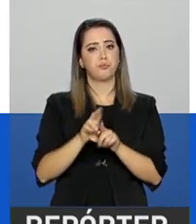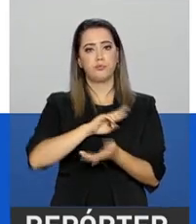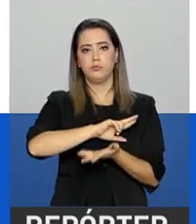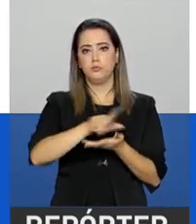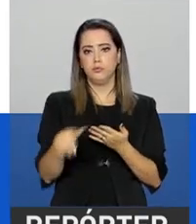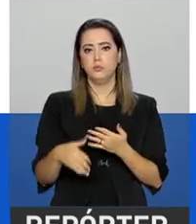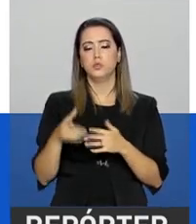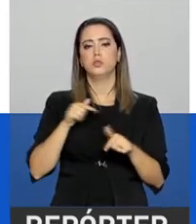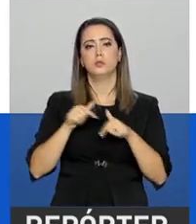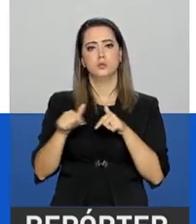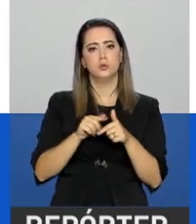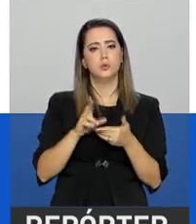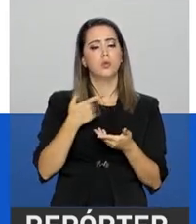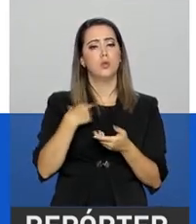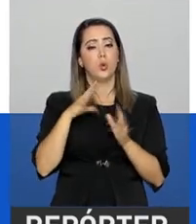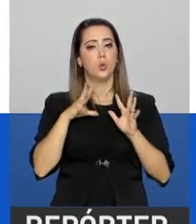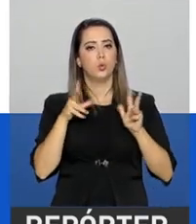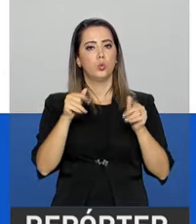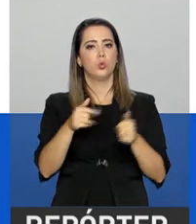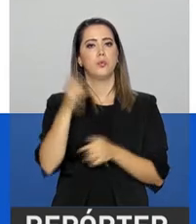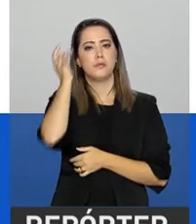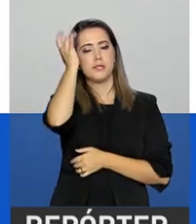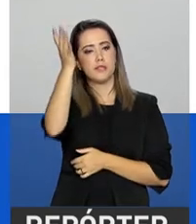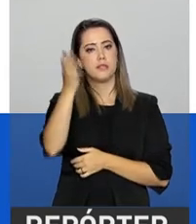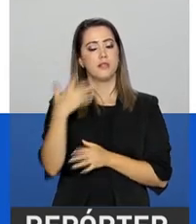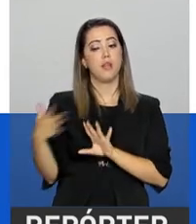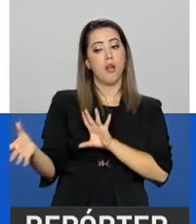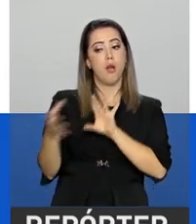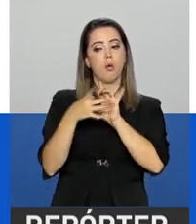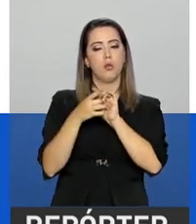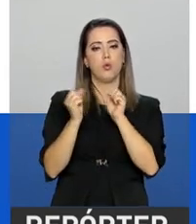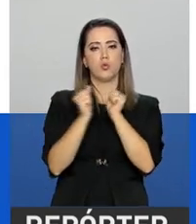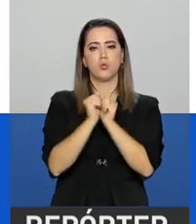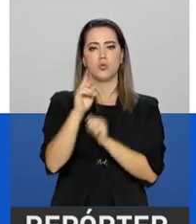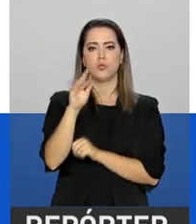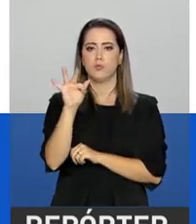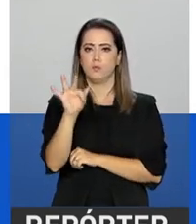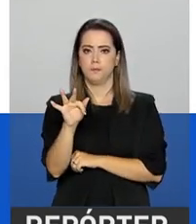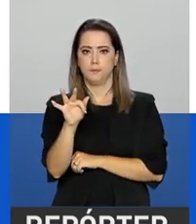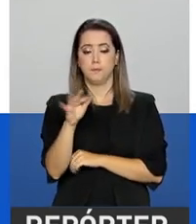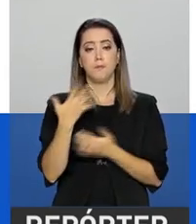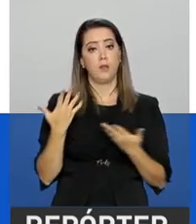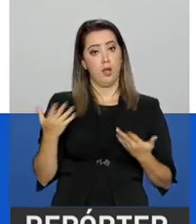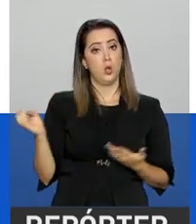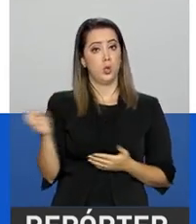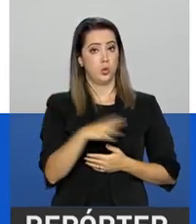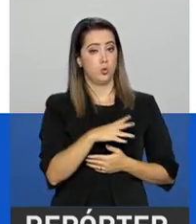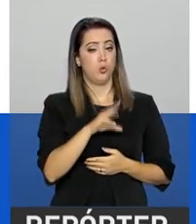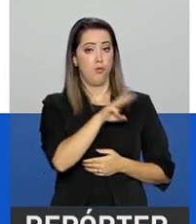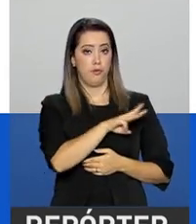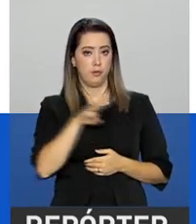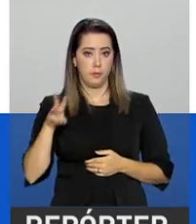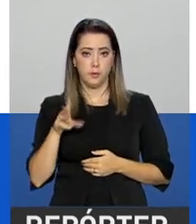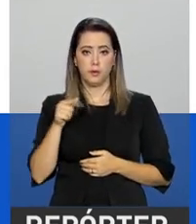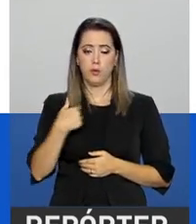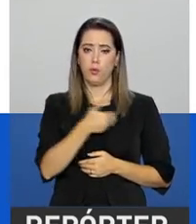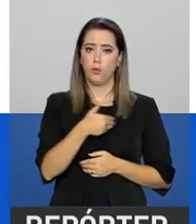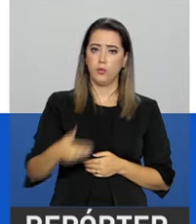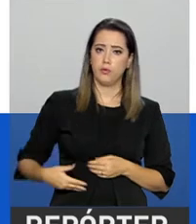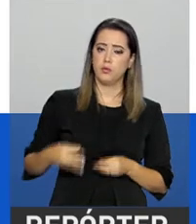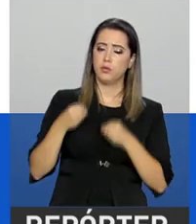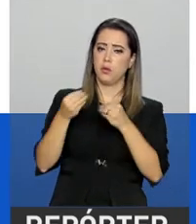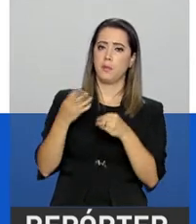outras funcionalidades tudo para facilitar a interação com a receita federal ao modernizar o portal o governo quer dar